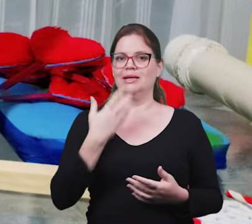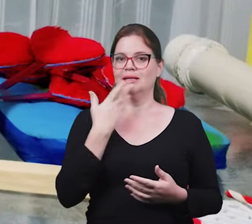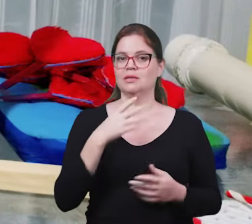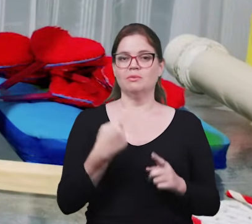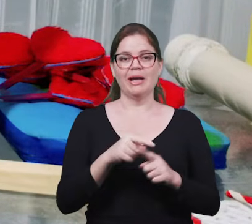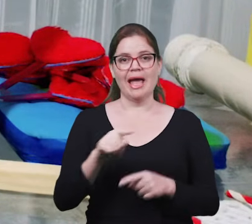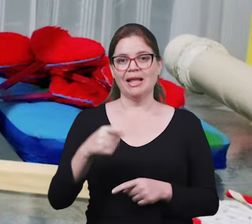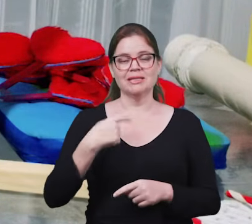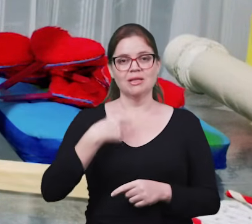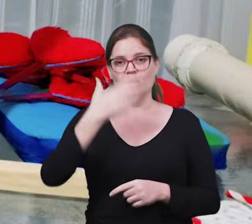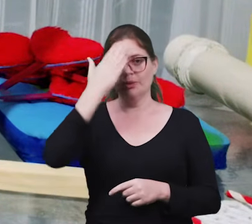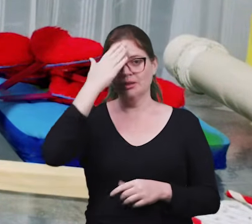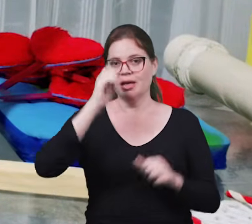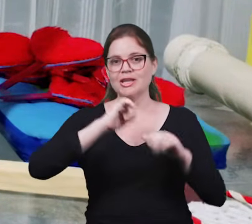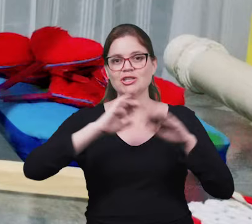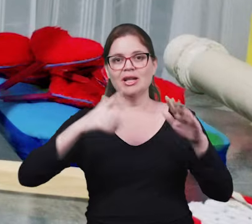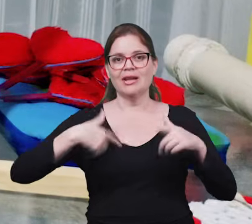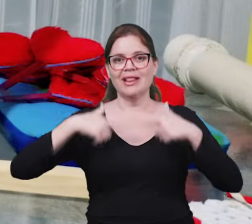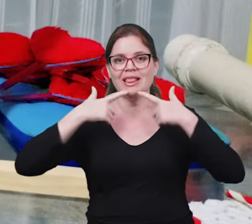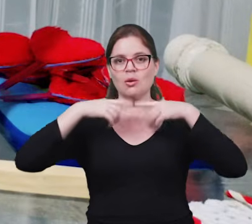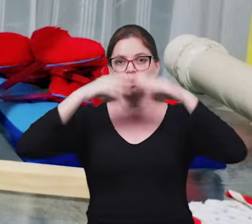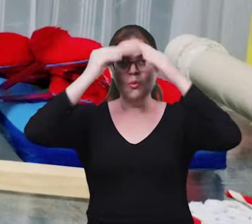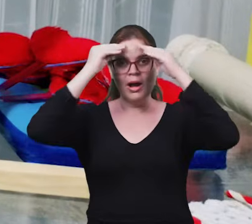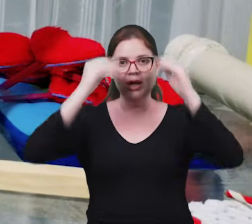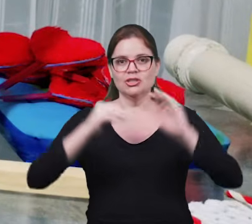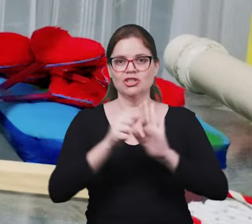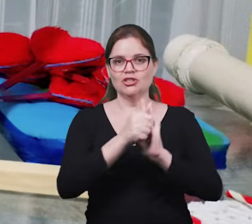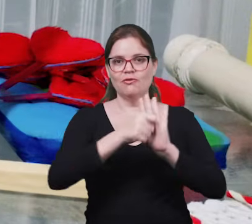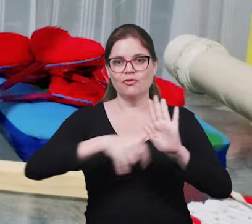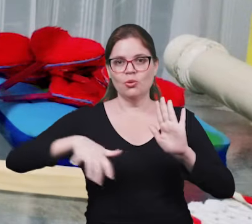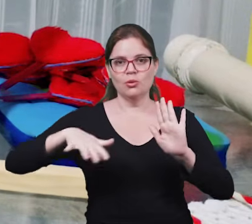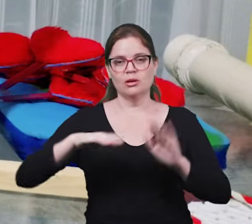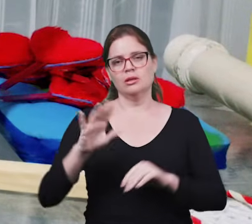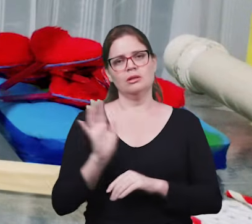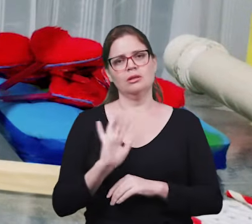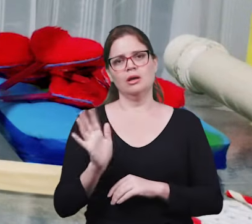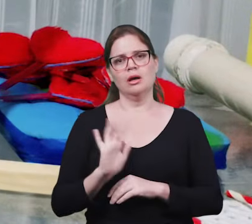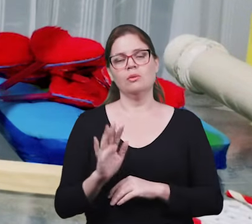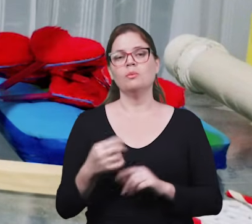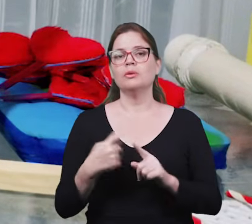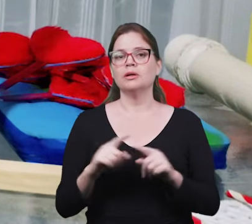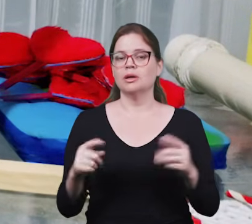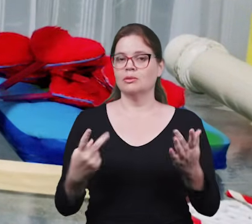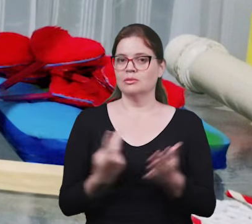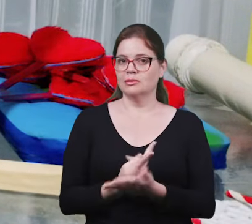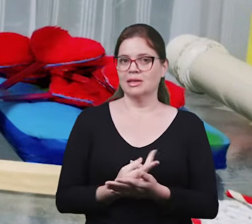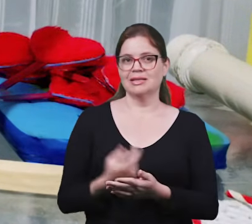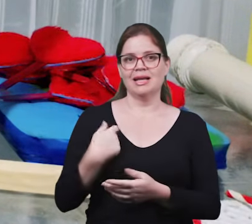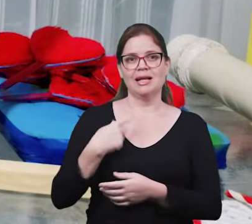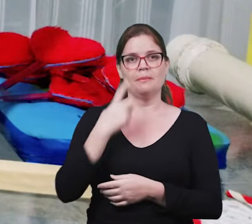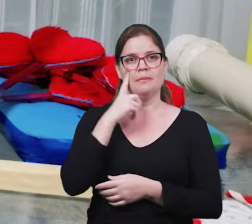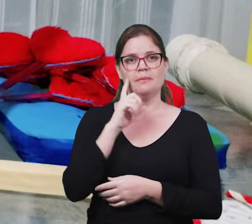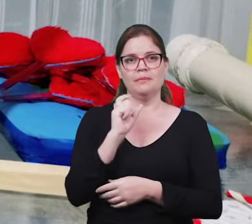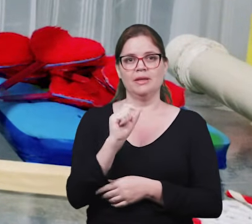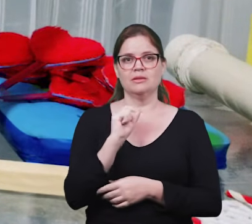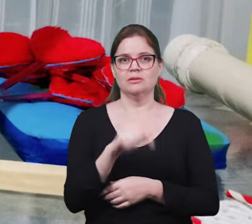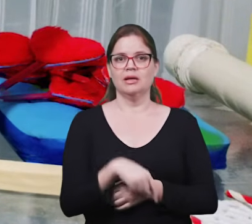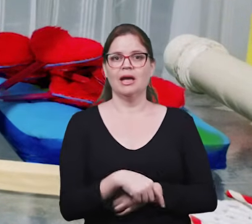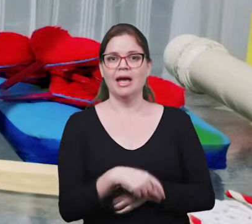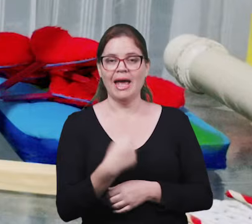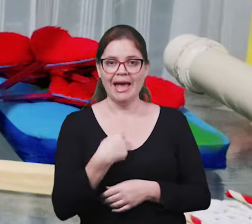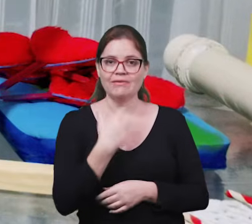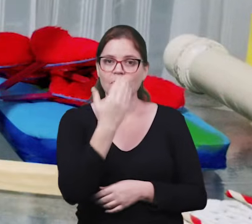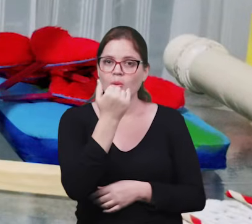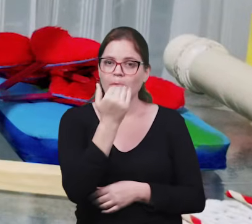irmãos. Às vezes a gente fala assim, olha, precisamos nos alimentar da palavra. Na cabeça daquela criança, ela já vai imaginar ali alguma coisa sendo servida para